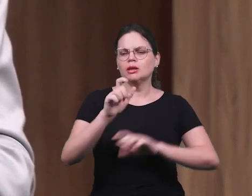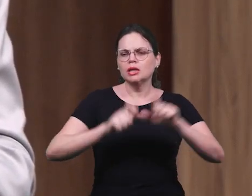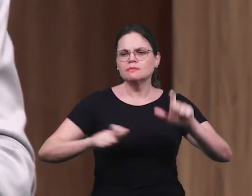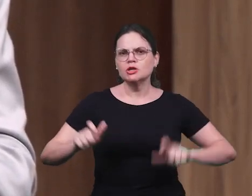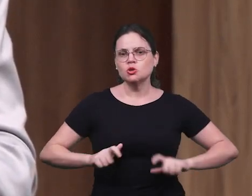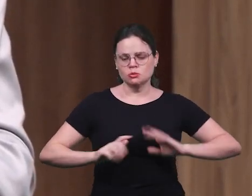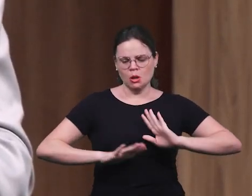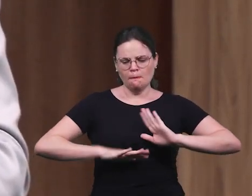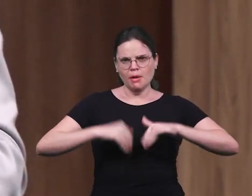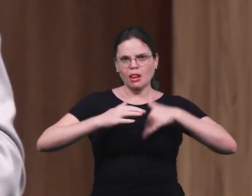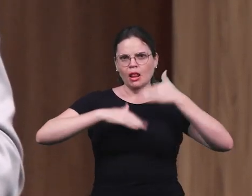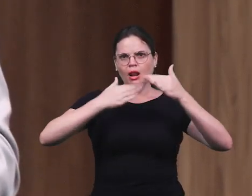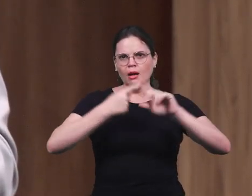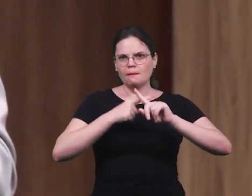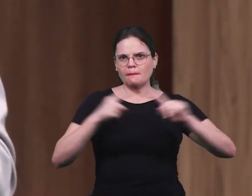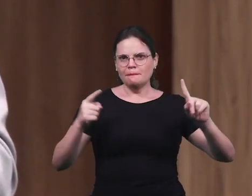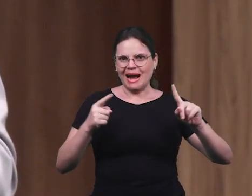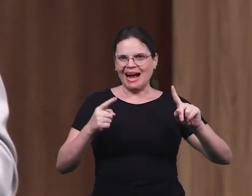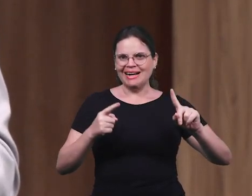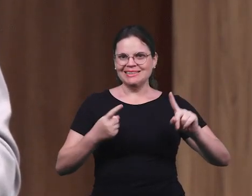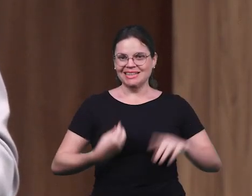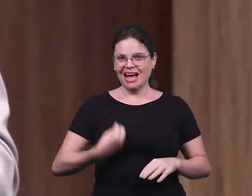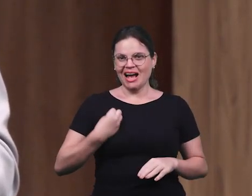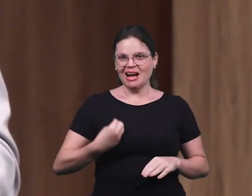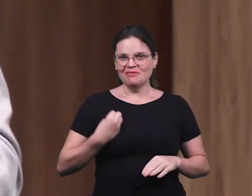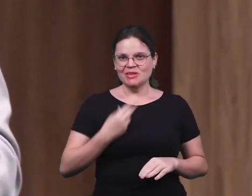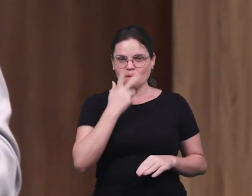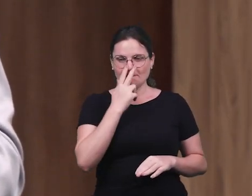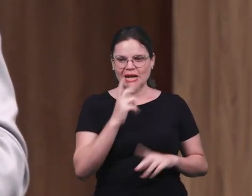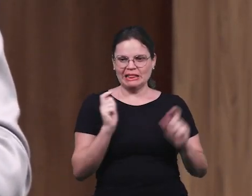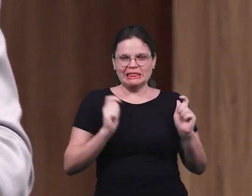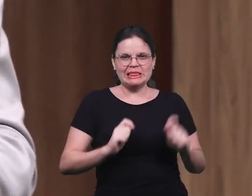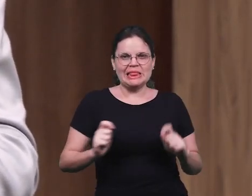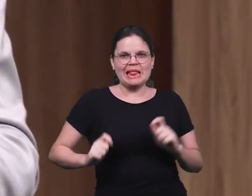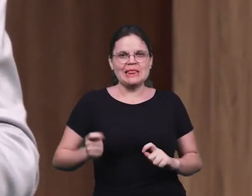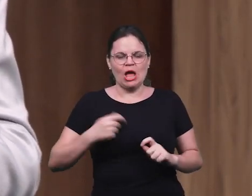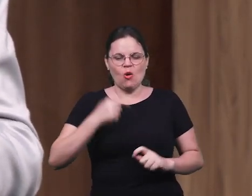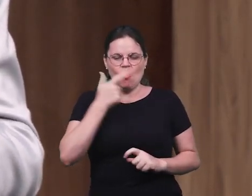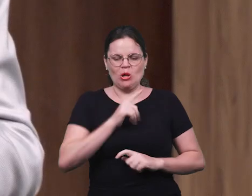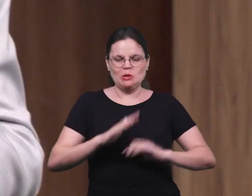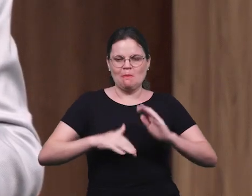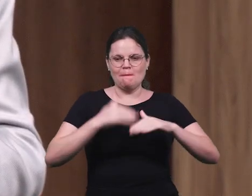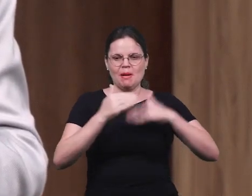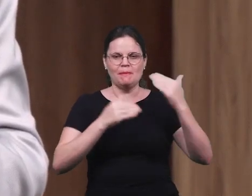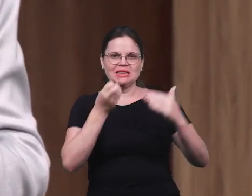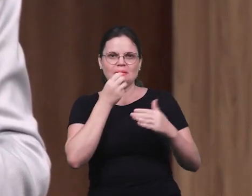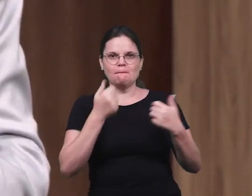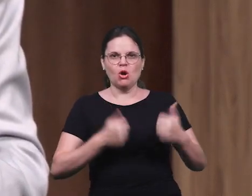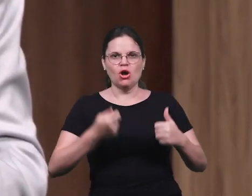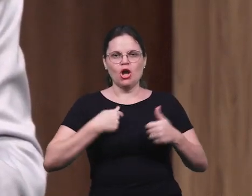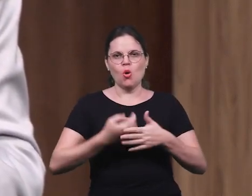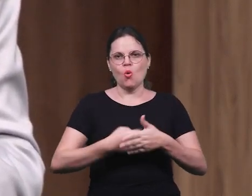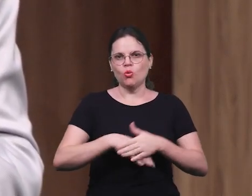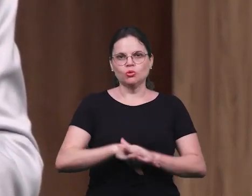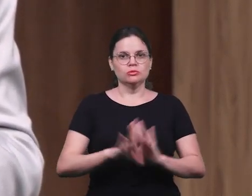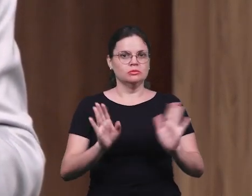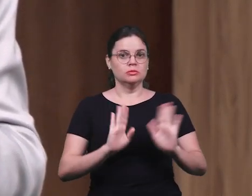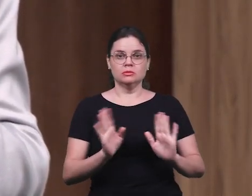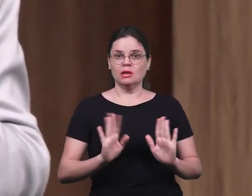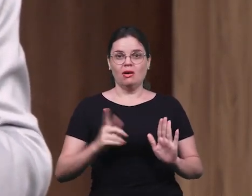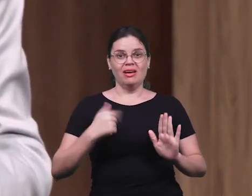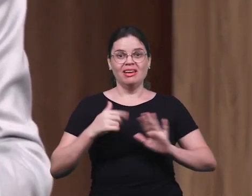prosperaram e não estavam preparadas e se perderam, né? Famílias que eram integradas na